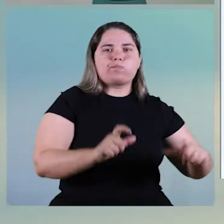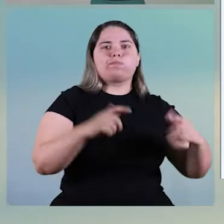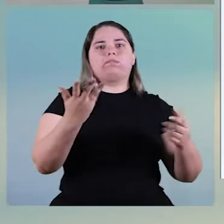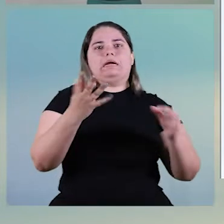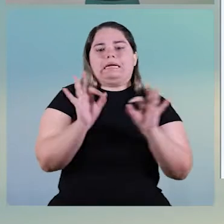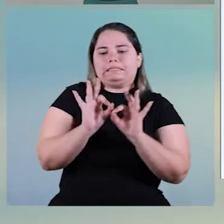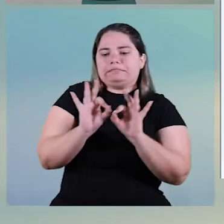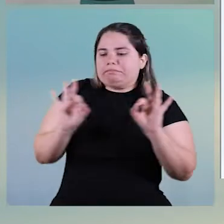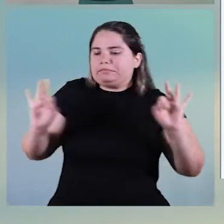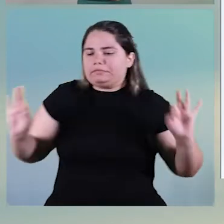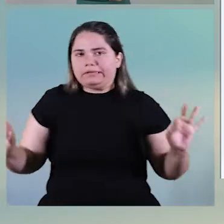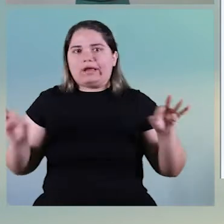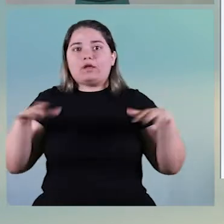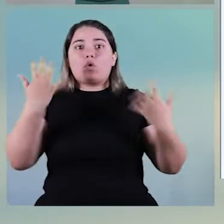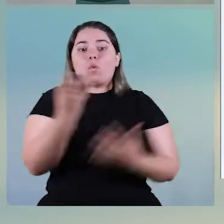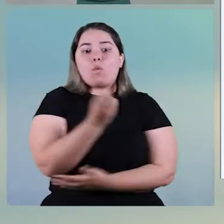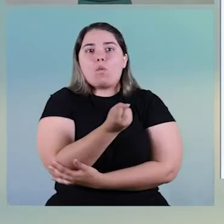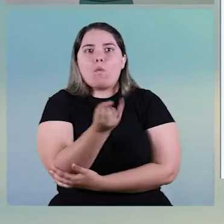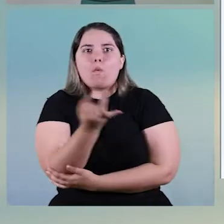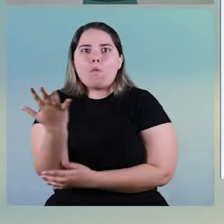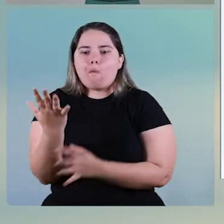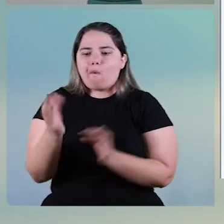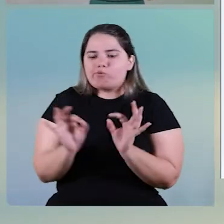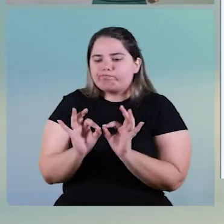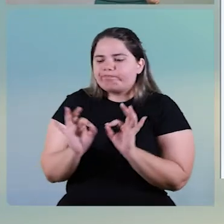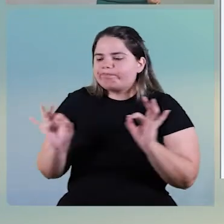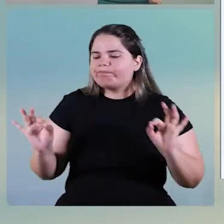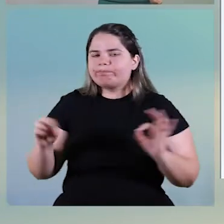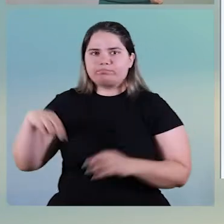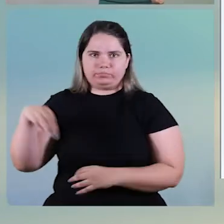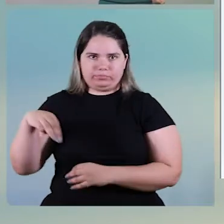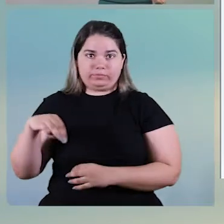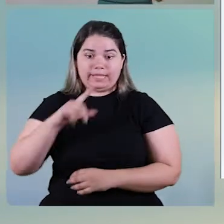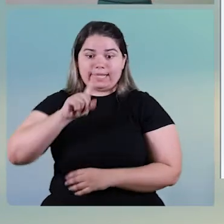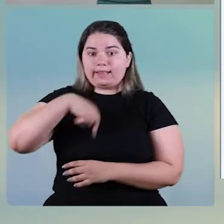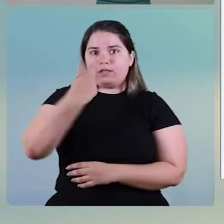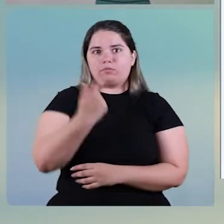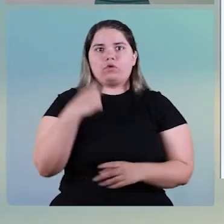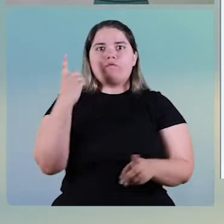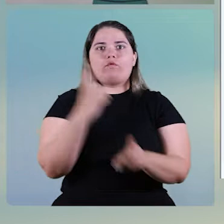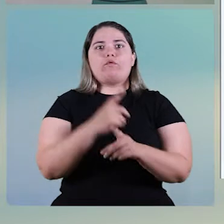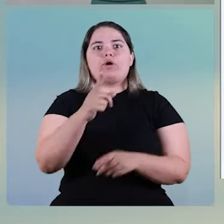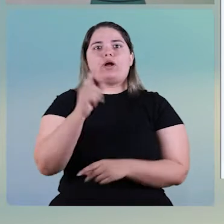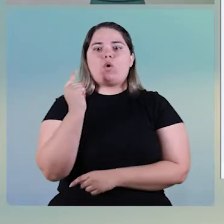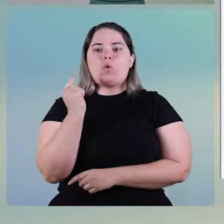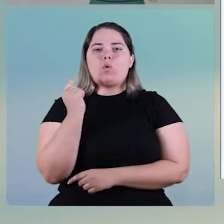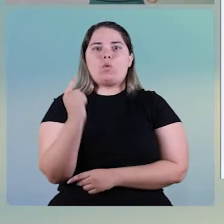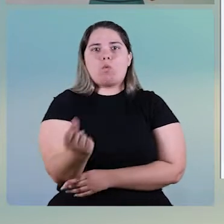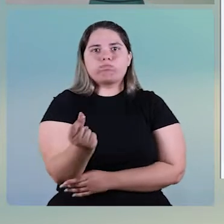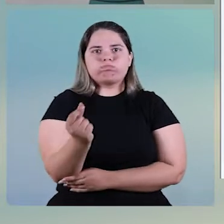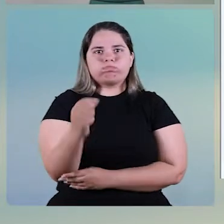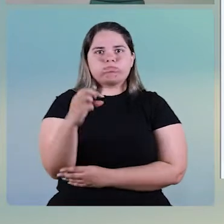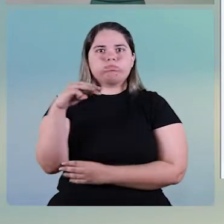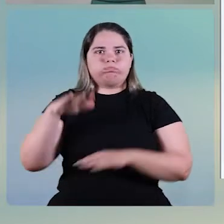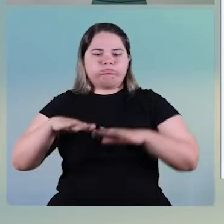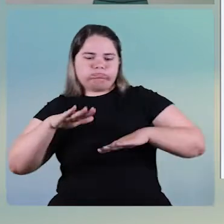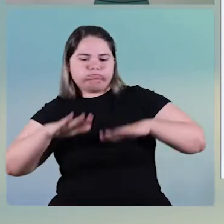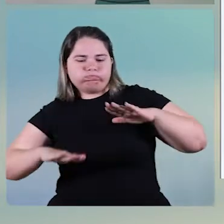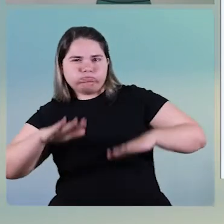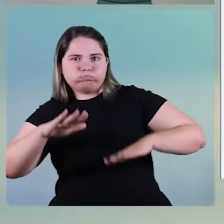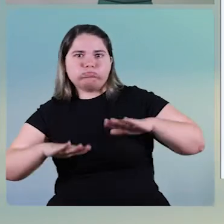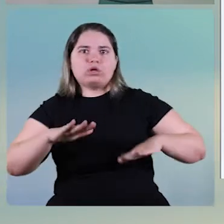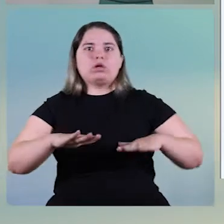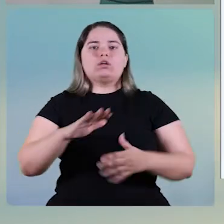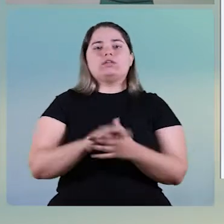deslocamento, a distância percorrida e em seguida calcular a velocidade média e a velocidade média escalar e a